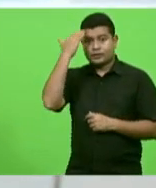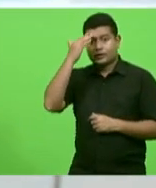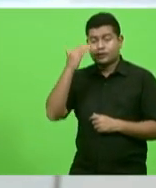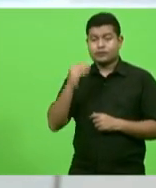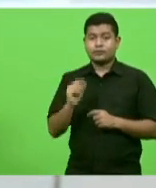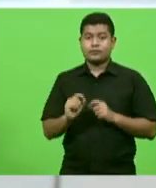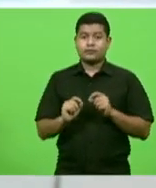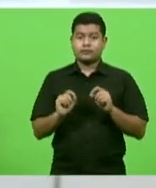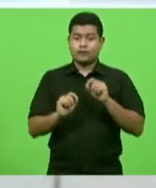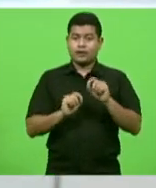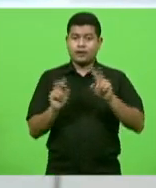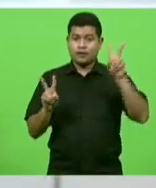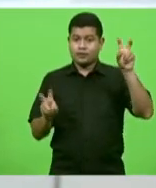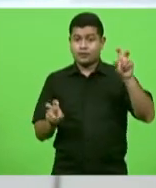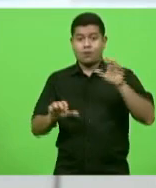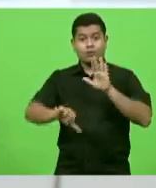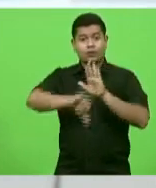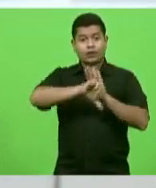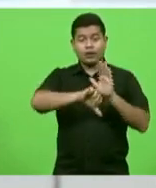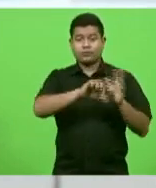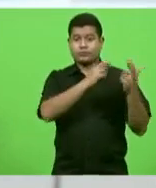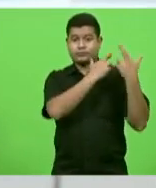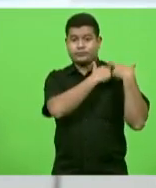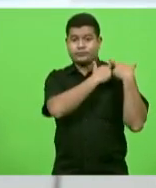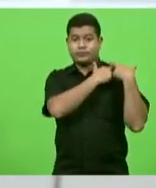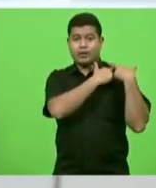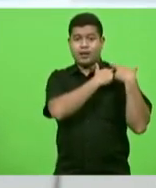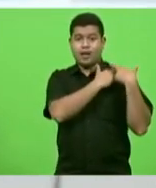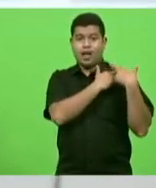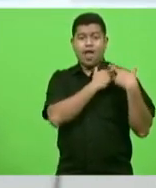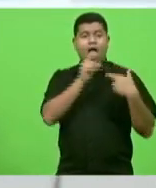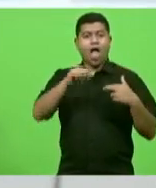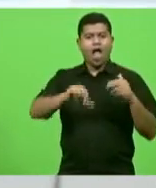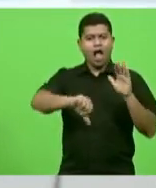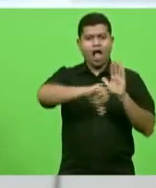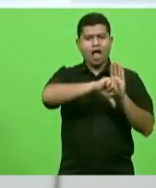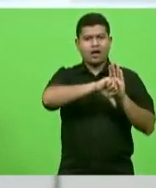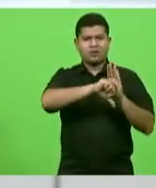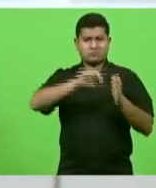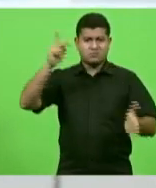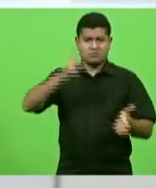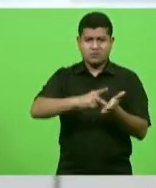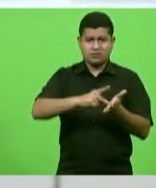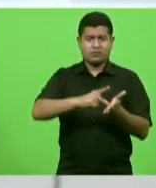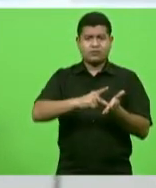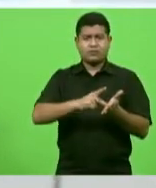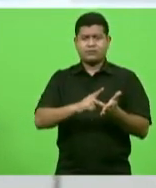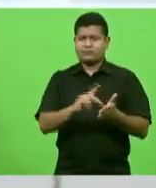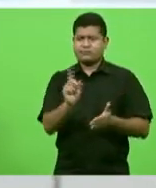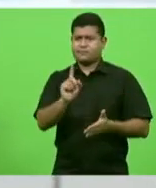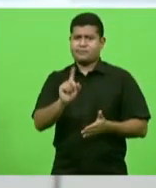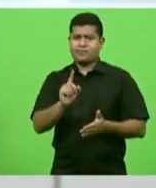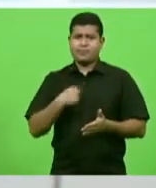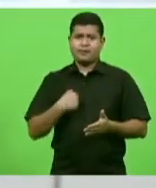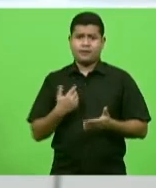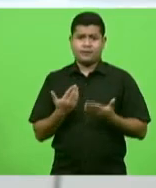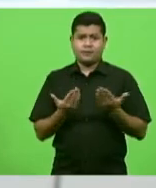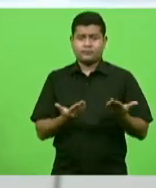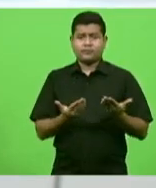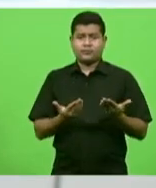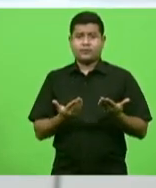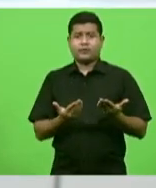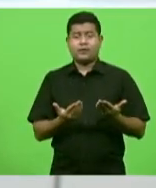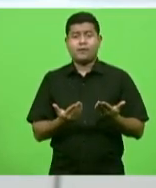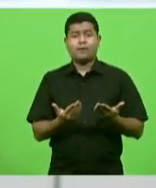afirma" os crimes de responsabilidade a Karine não correspondem a ilícitos